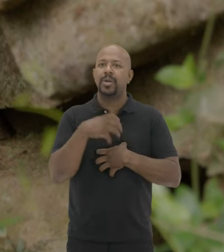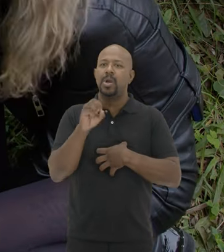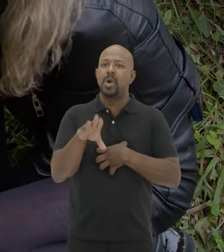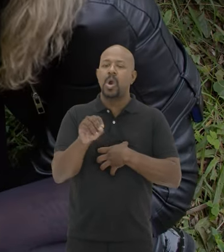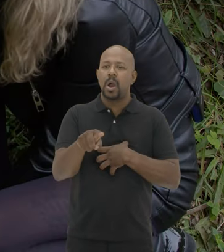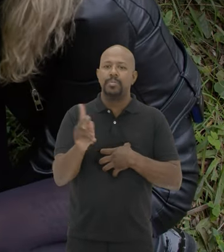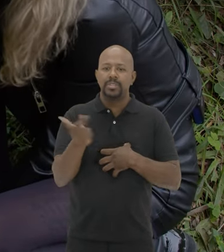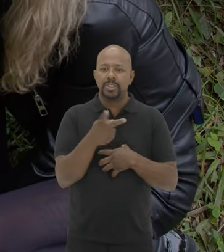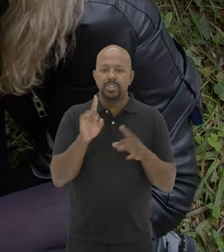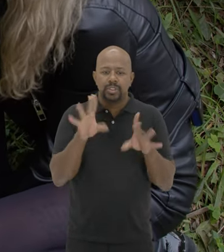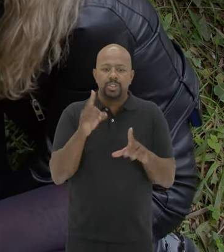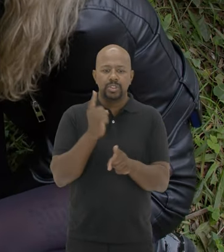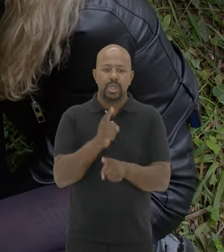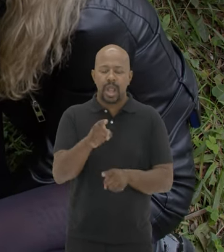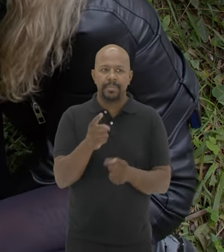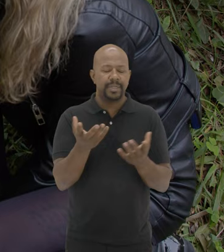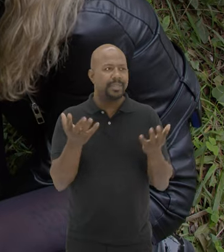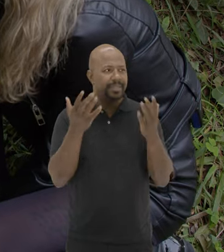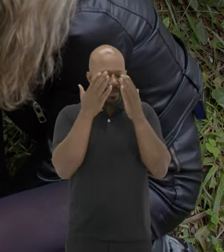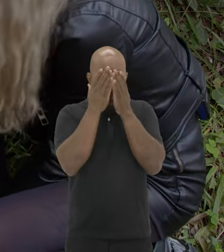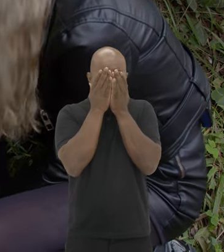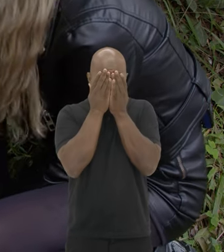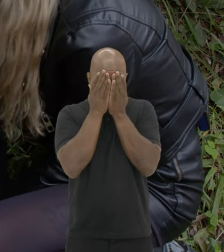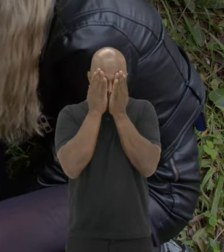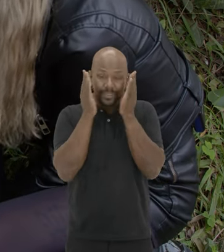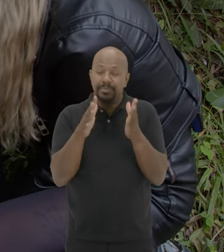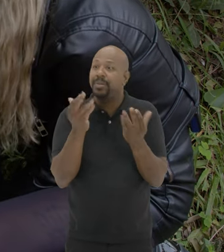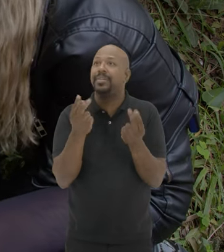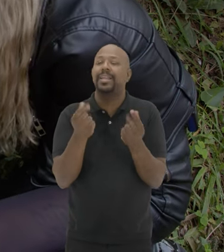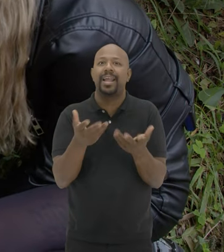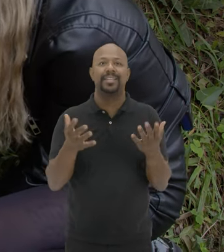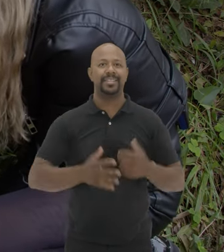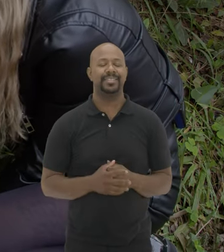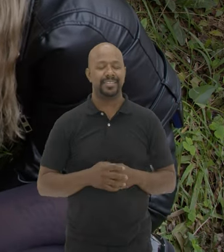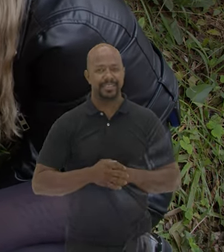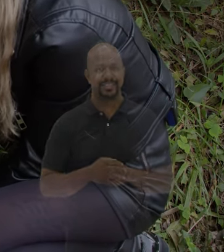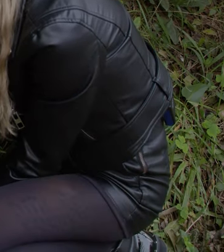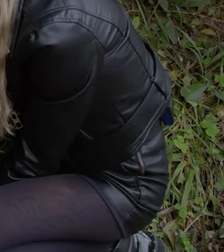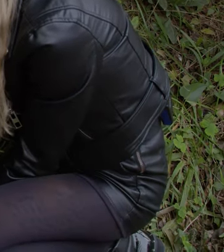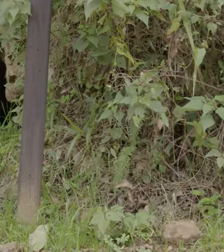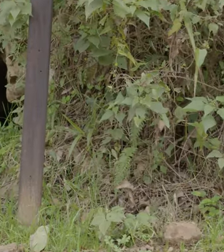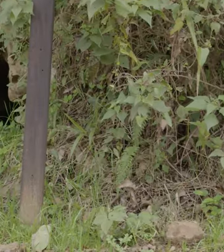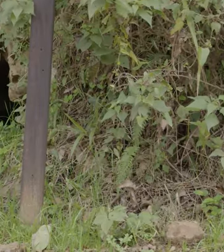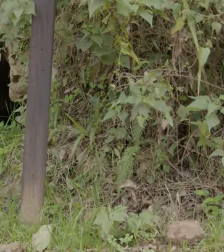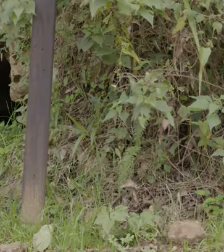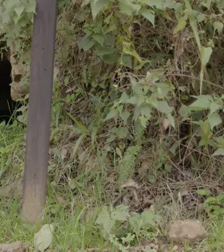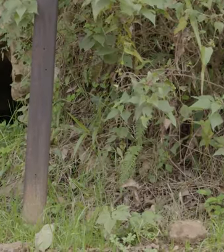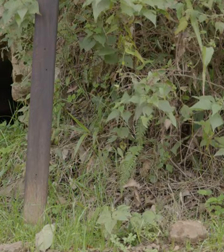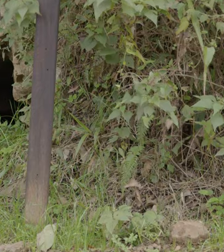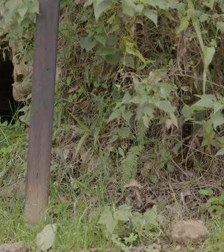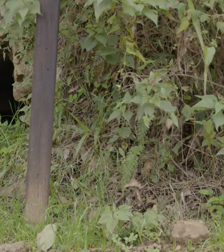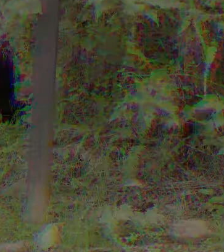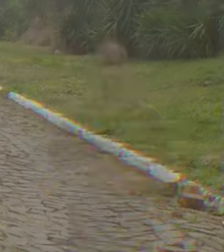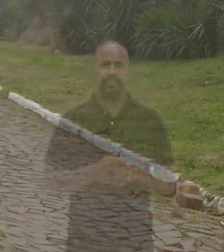calar: como alguém descobre o buraco do vento? Aqui no meio do nada. Ela fala para a câmera andando por uma rua num dia